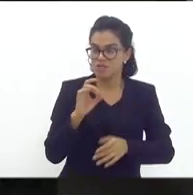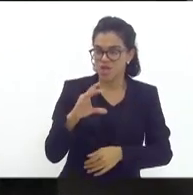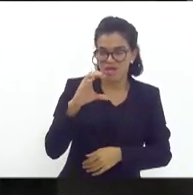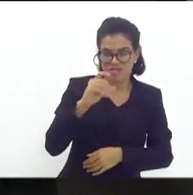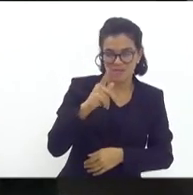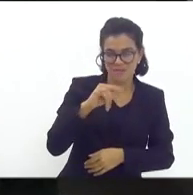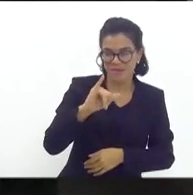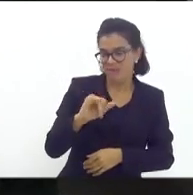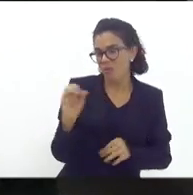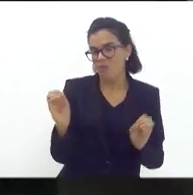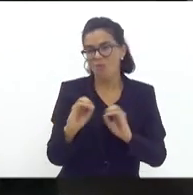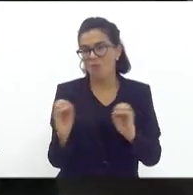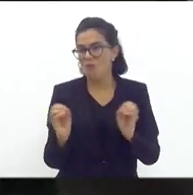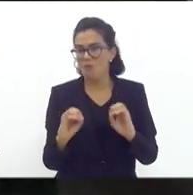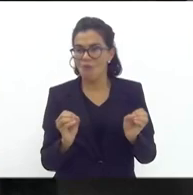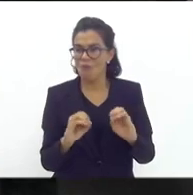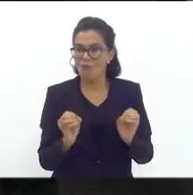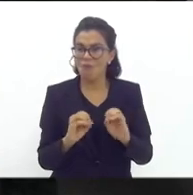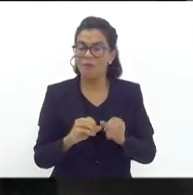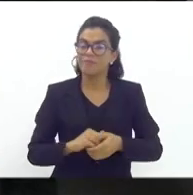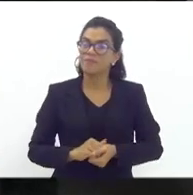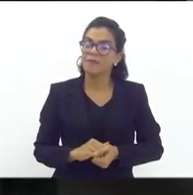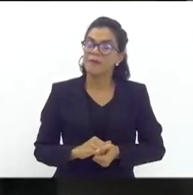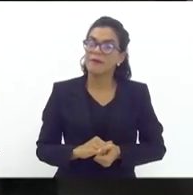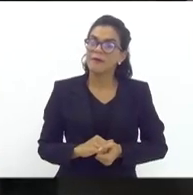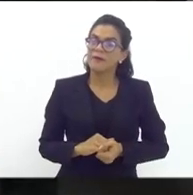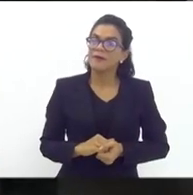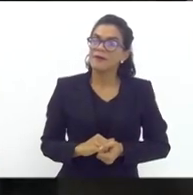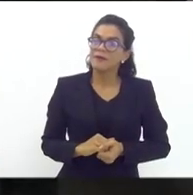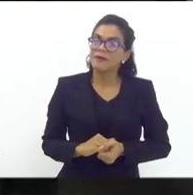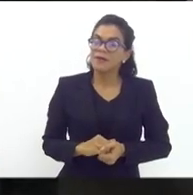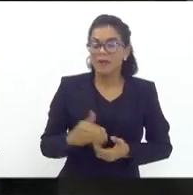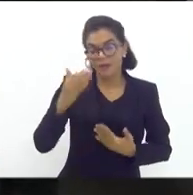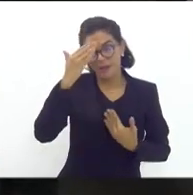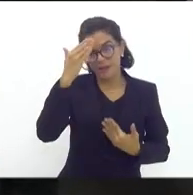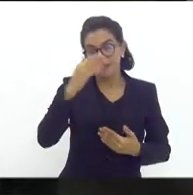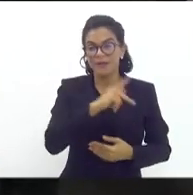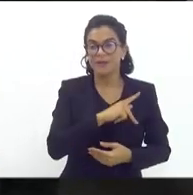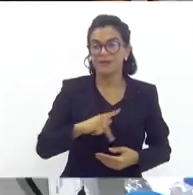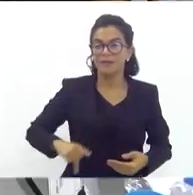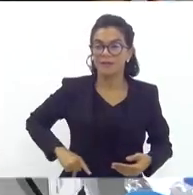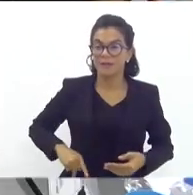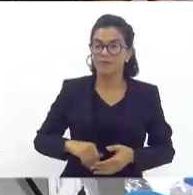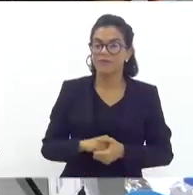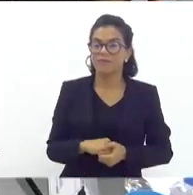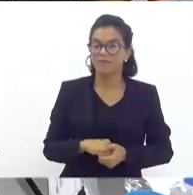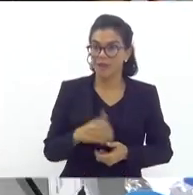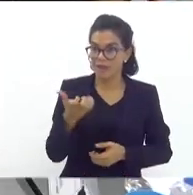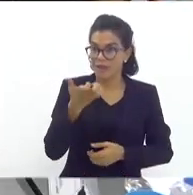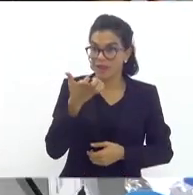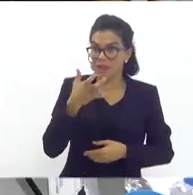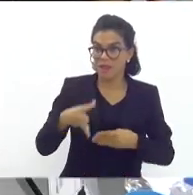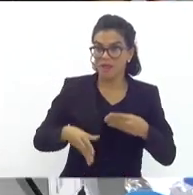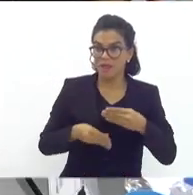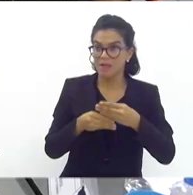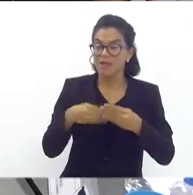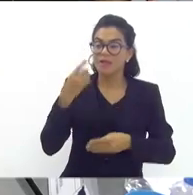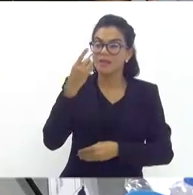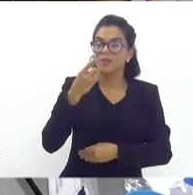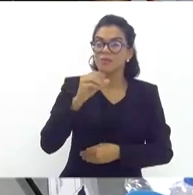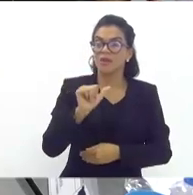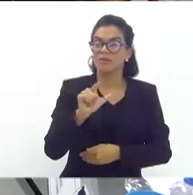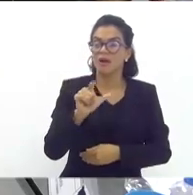criada ou quando aconteça um fato muito grave que já aconteceu no passado Obrigado presidente da palavra deputada